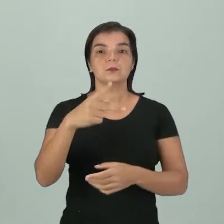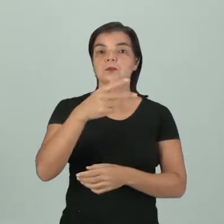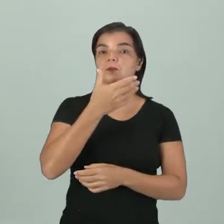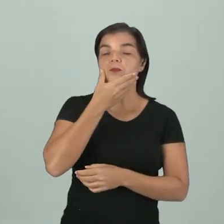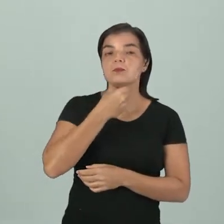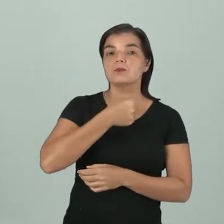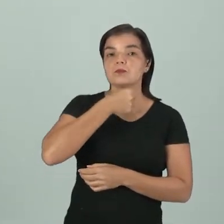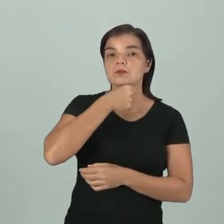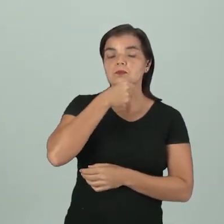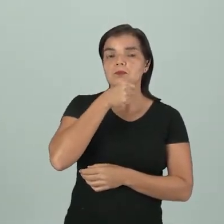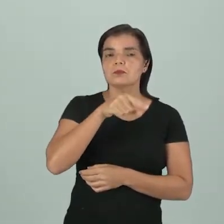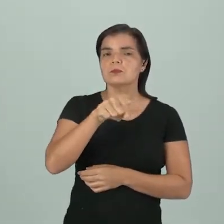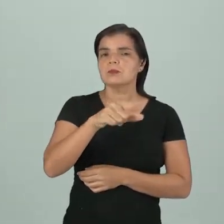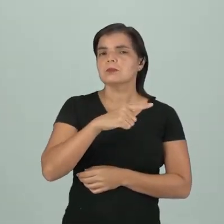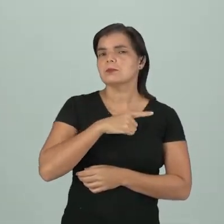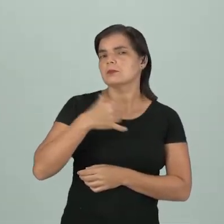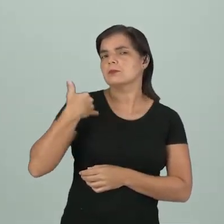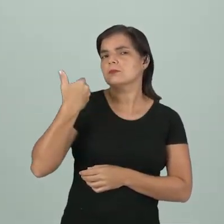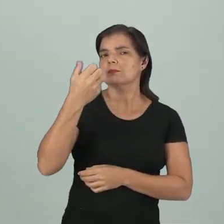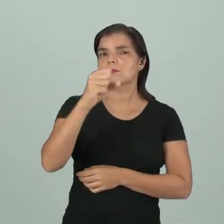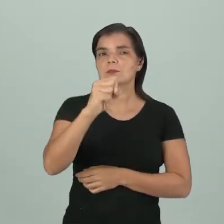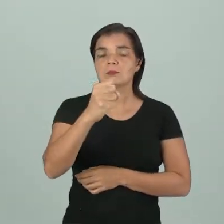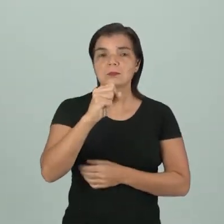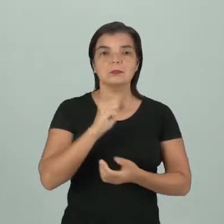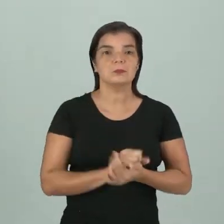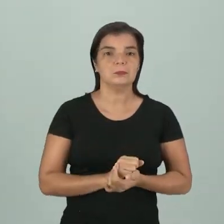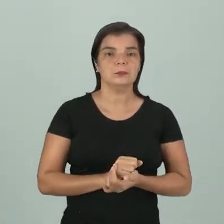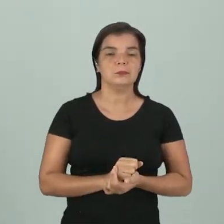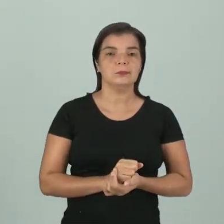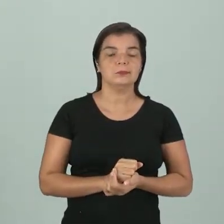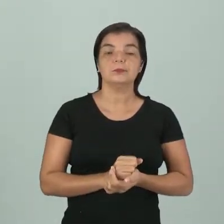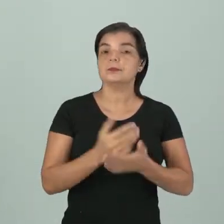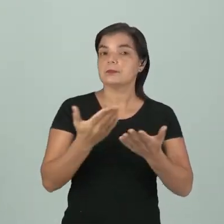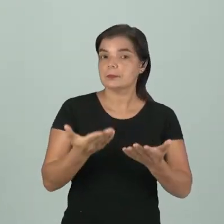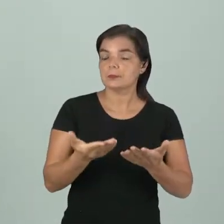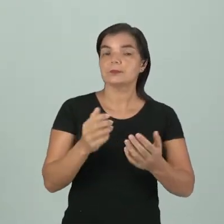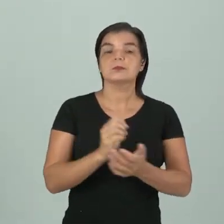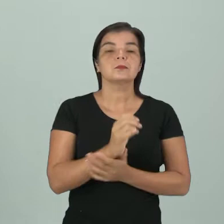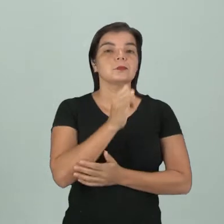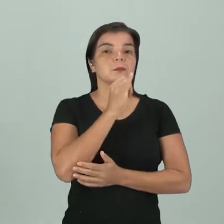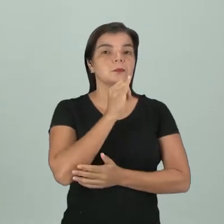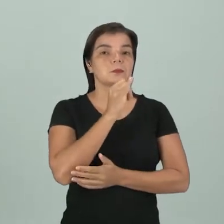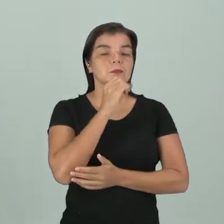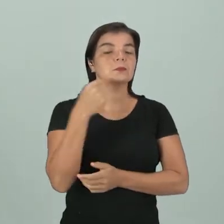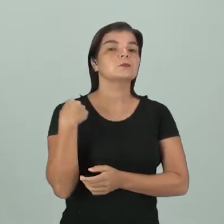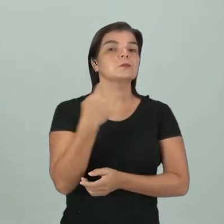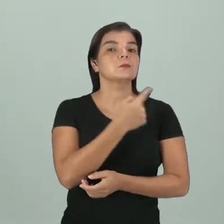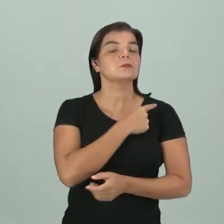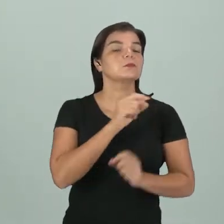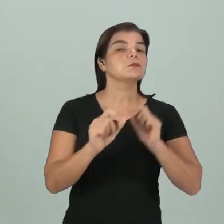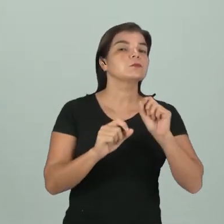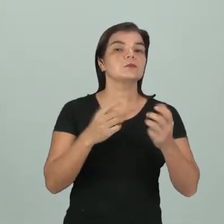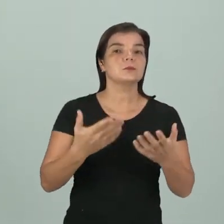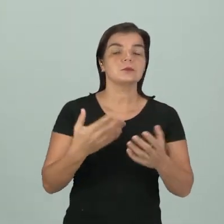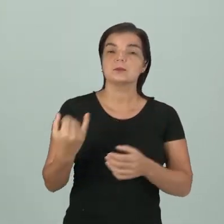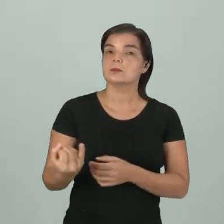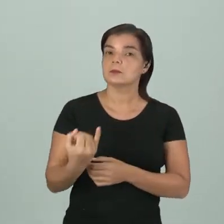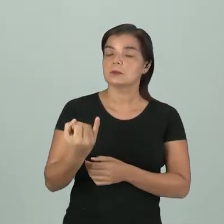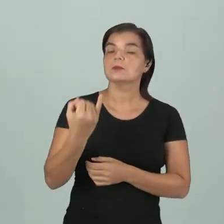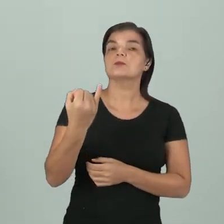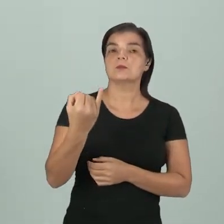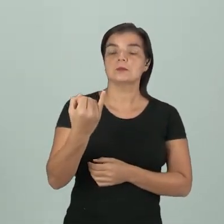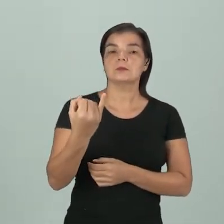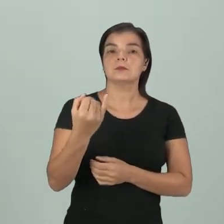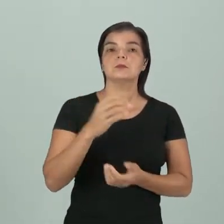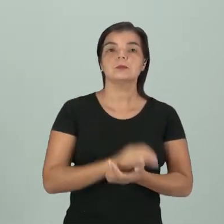avô trabalha desde que você tinha 8 anos de idade. Isso exemplifica para a gente, mostra para a gente a importância